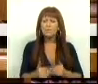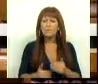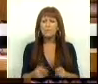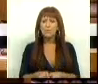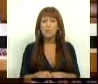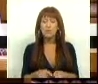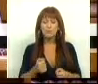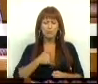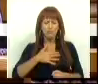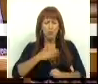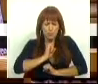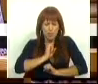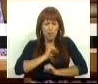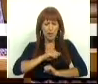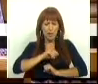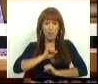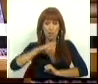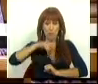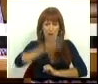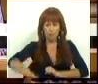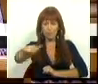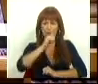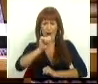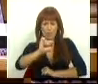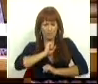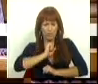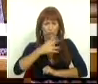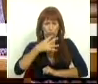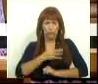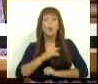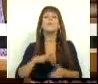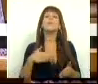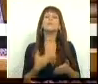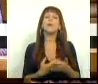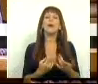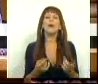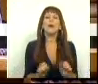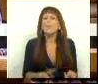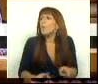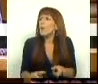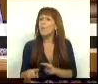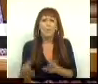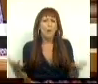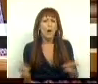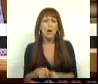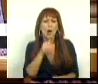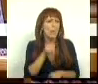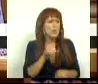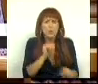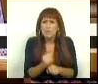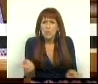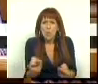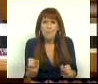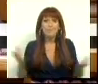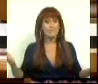de monopólios regionais ou nacionais que implicam a inexistência de alternativas e de opções.